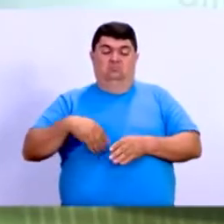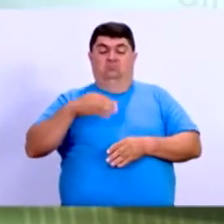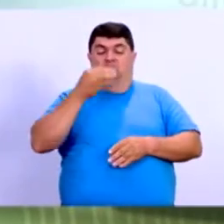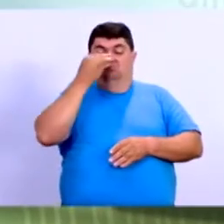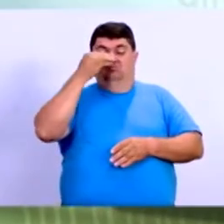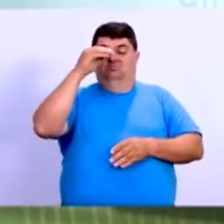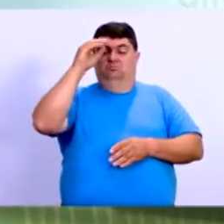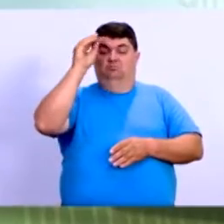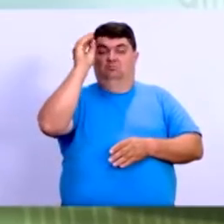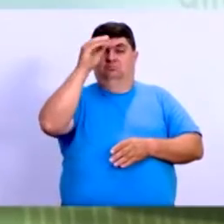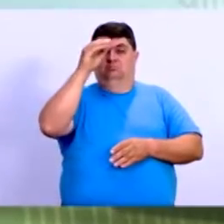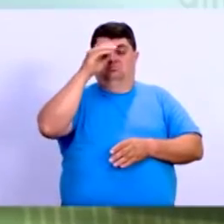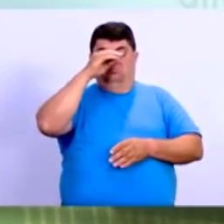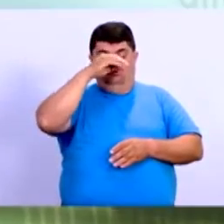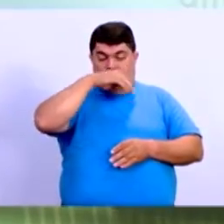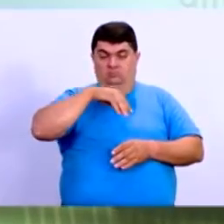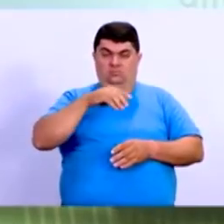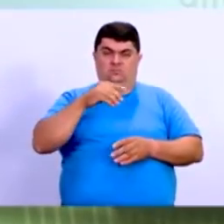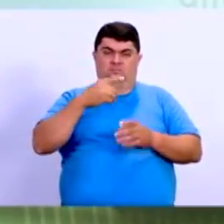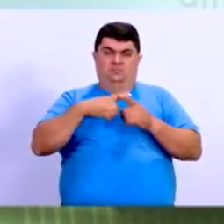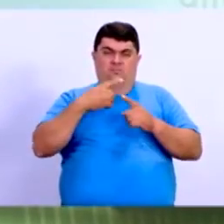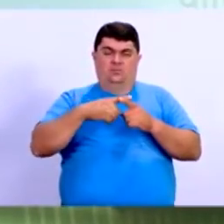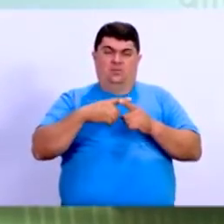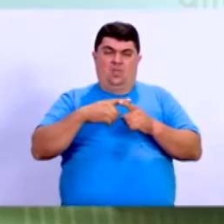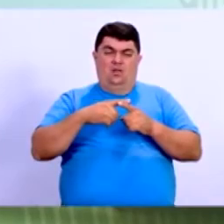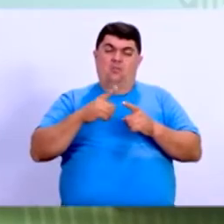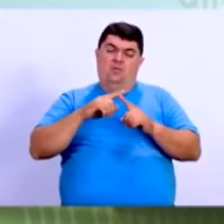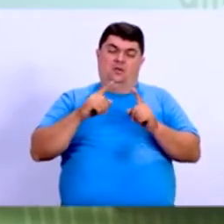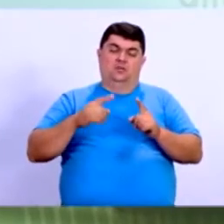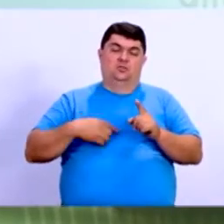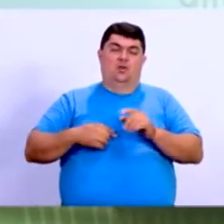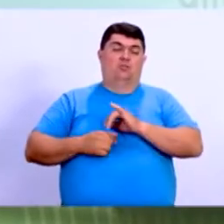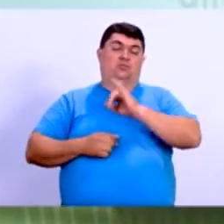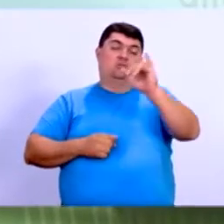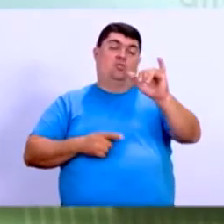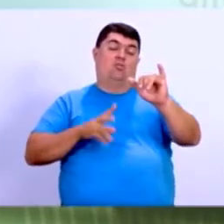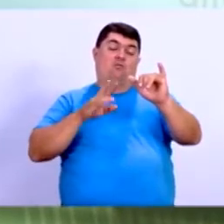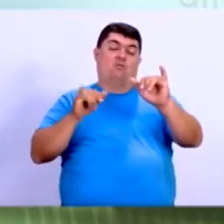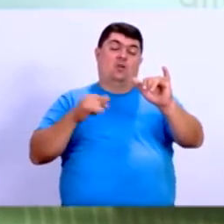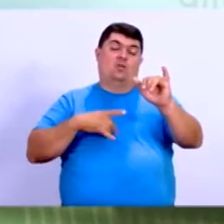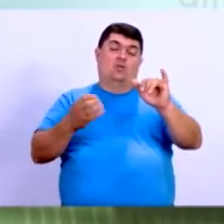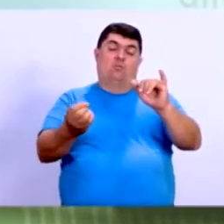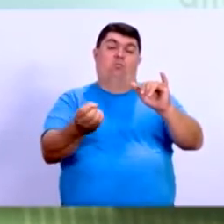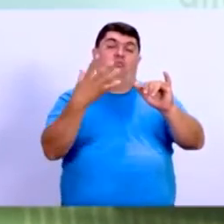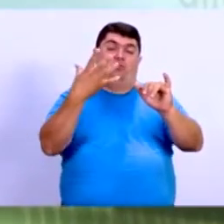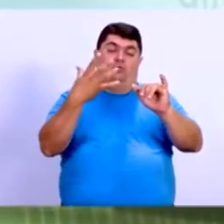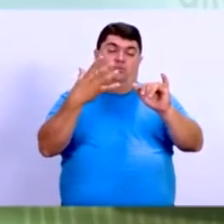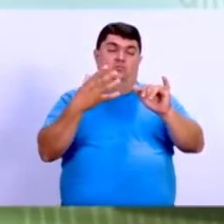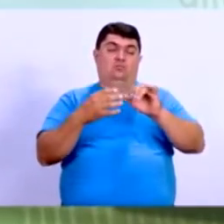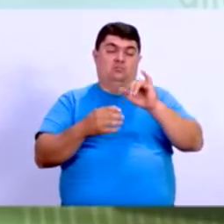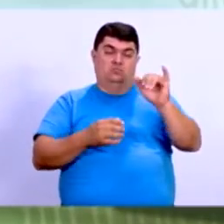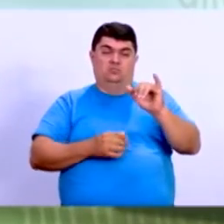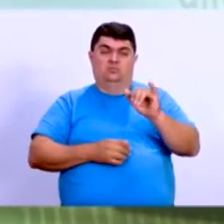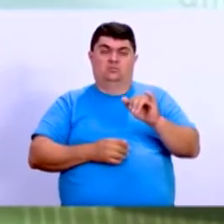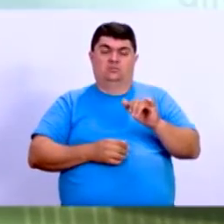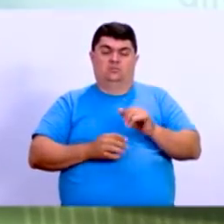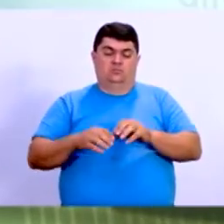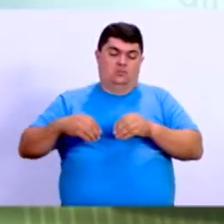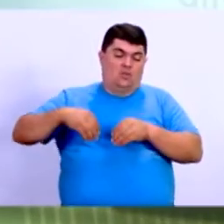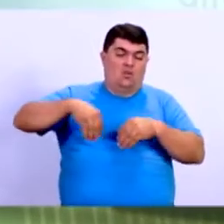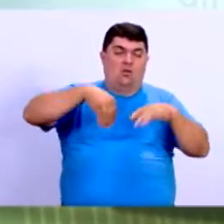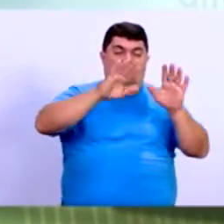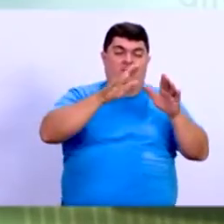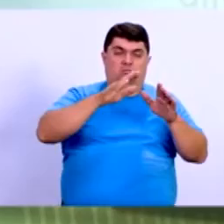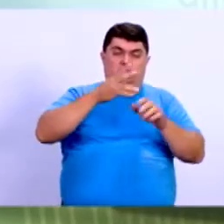aparecer. O computador ele envia pro data show as imagens que precisam aparecer no data